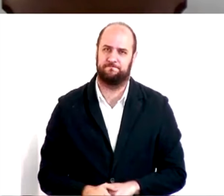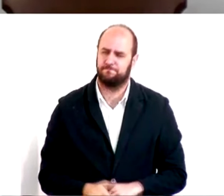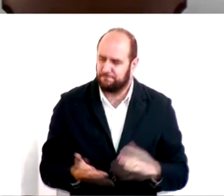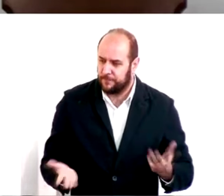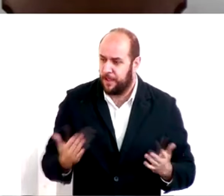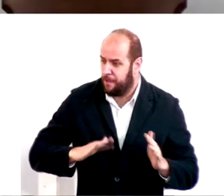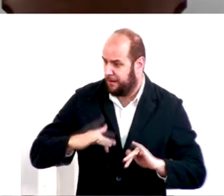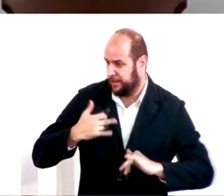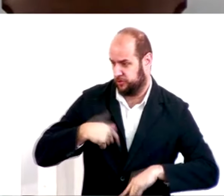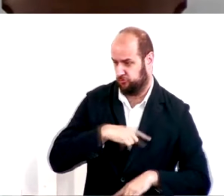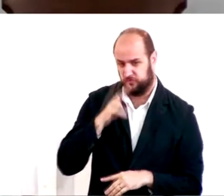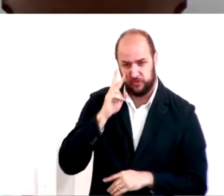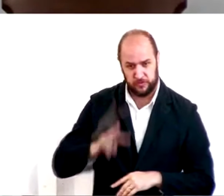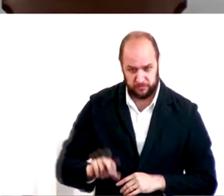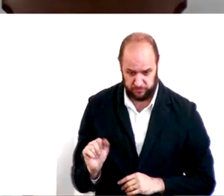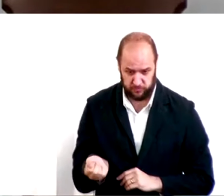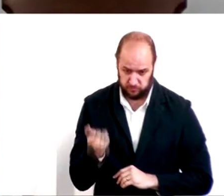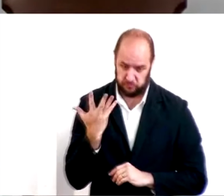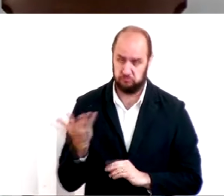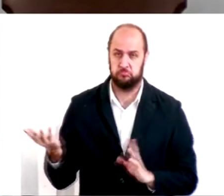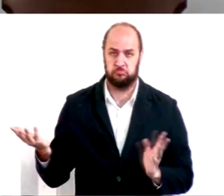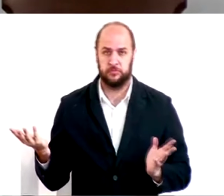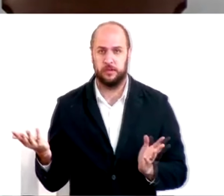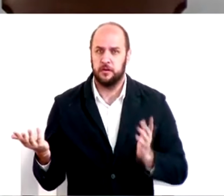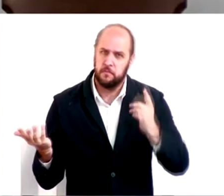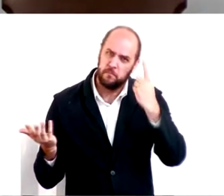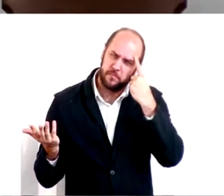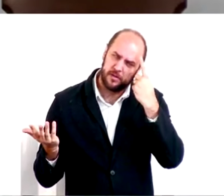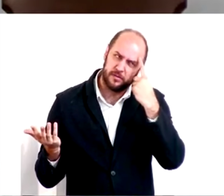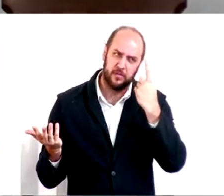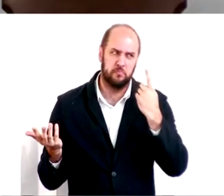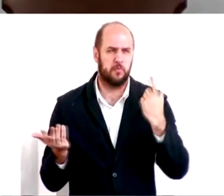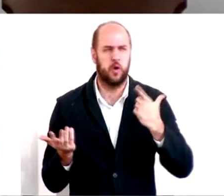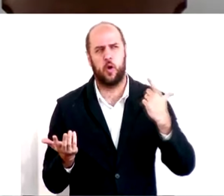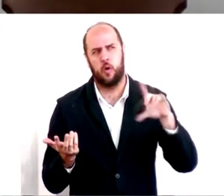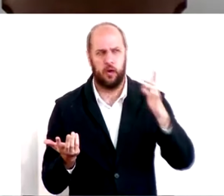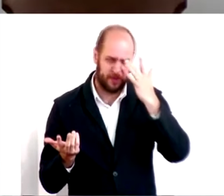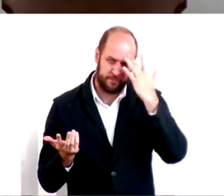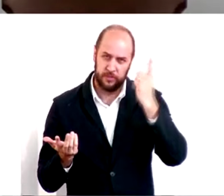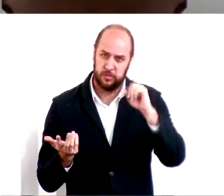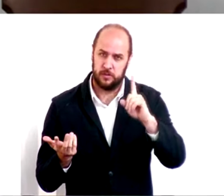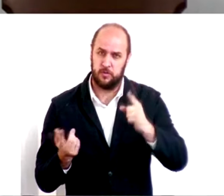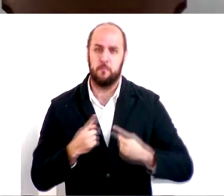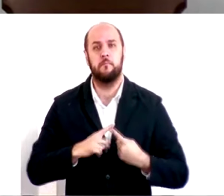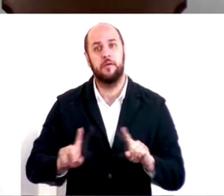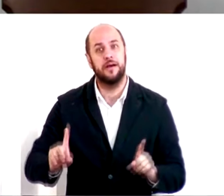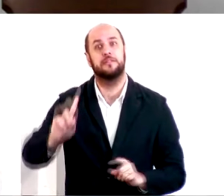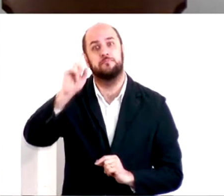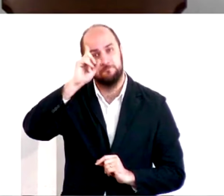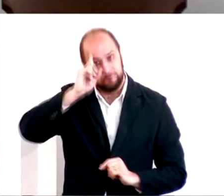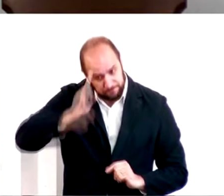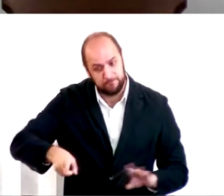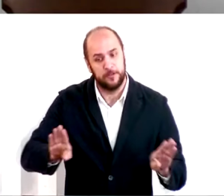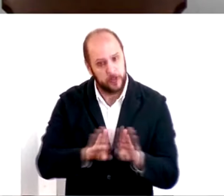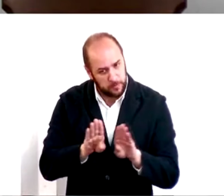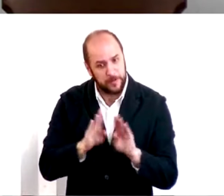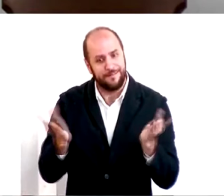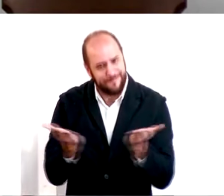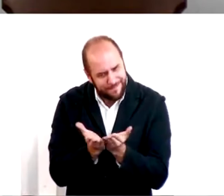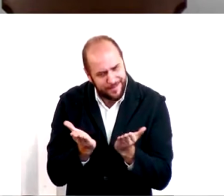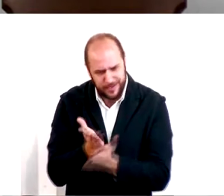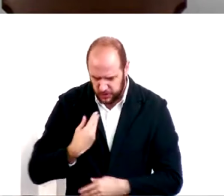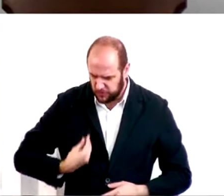isso acontecendo e pensa que é só para outras pessoas, mas existem ordens para os cristãos viverem no